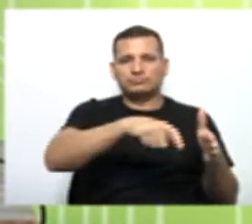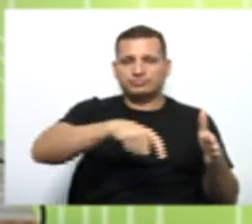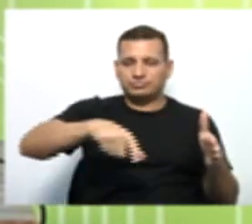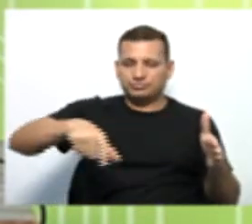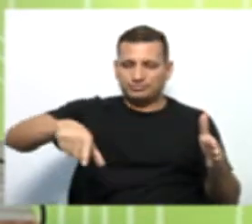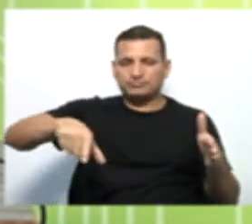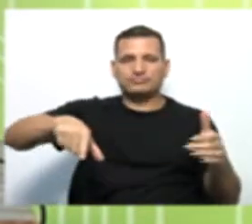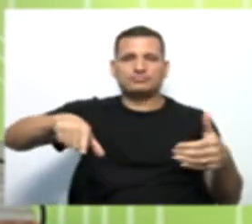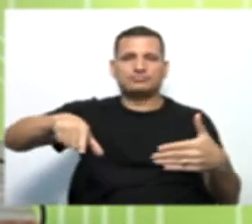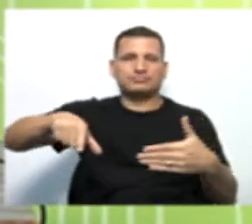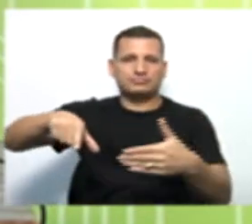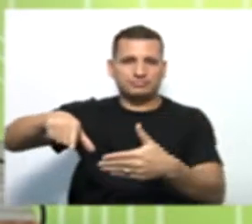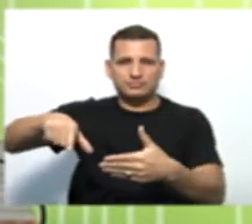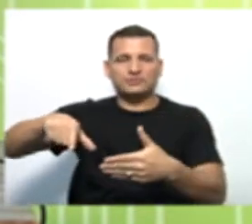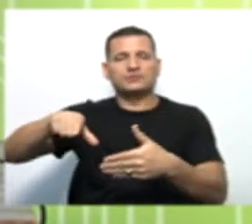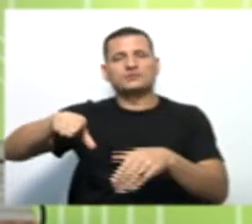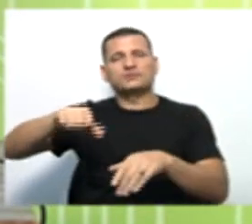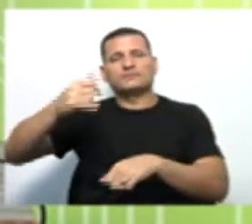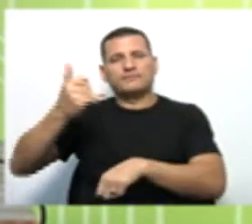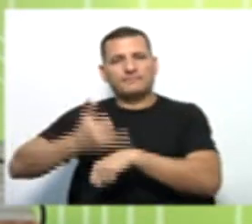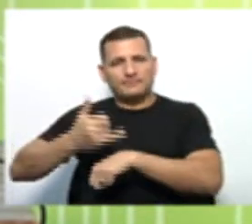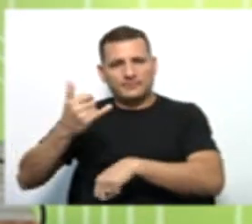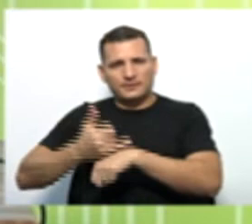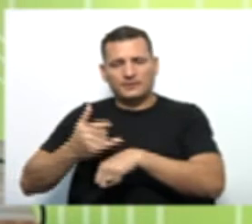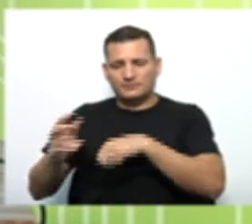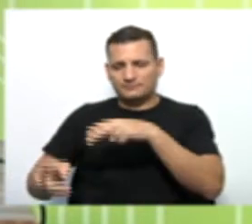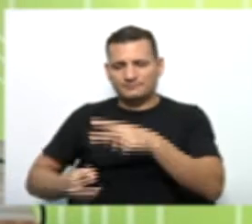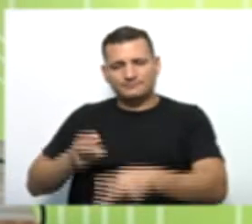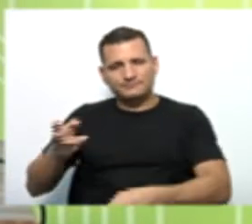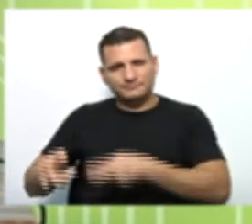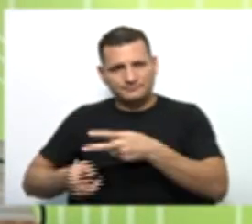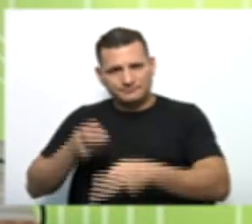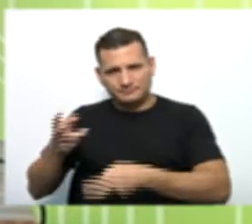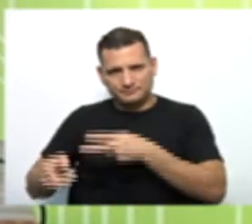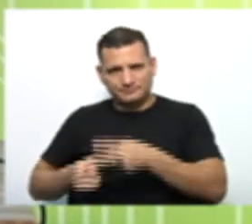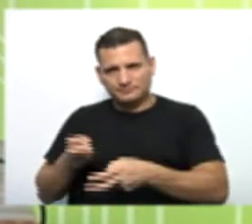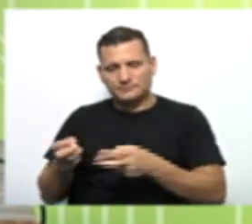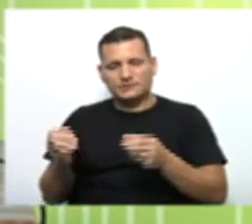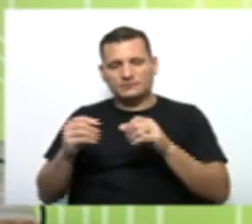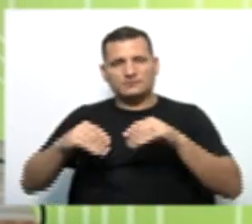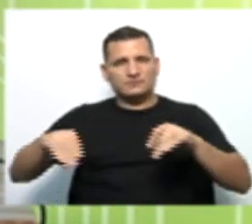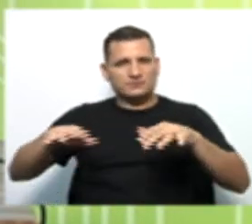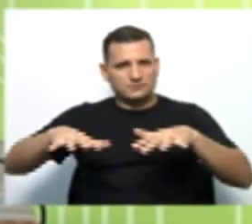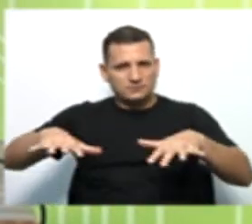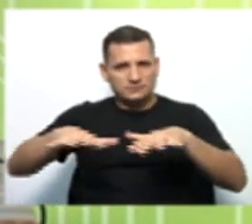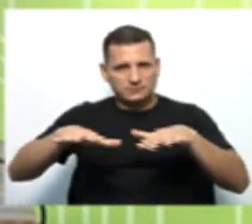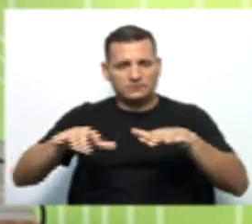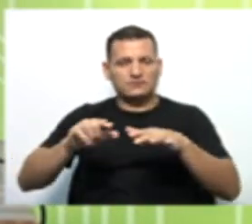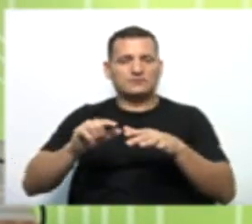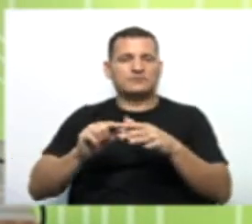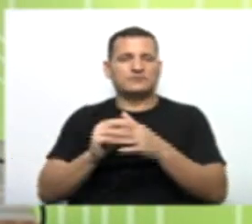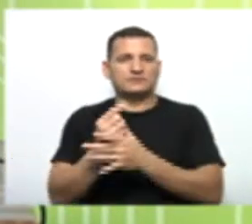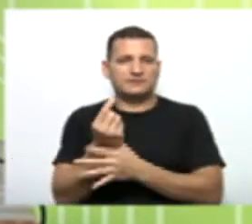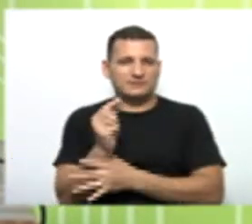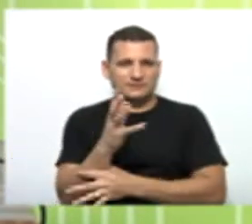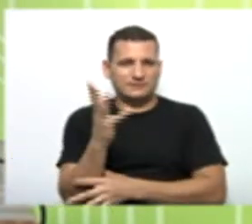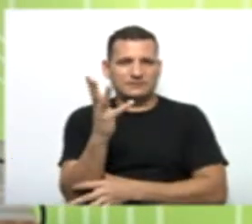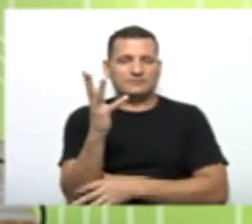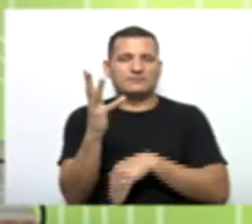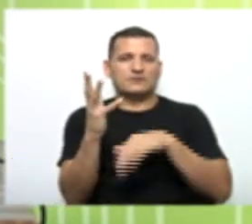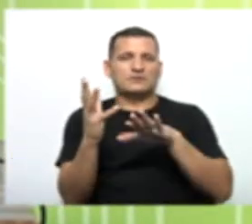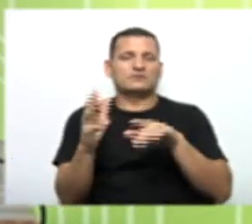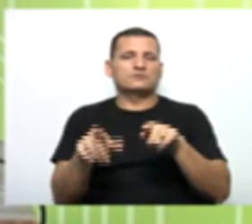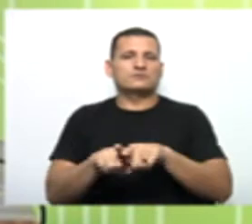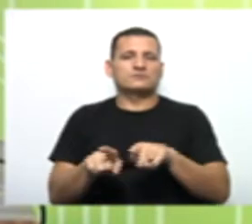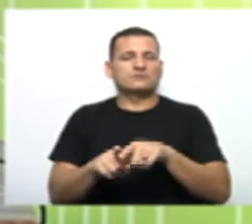solo para fazer com que esses grãos, essas plantas pudessem crescer mais, começa a domesticar animais, e